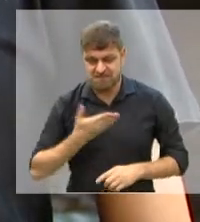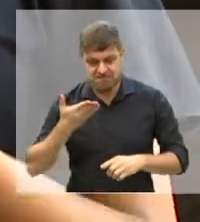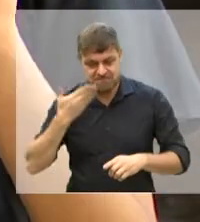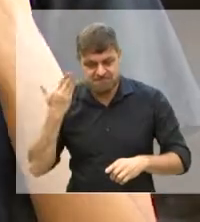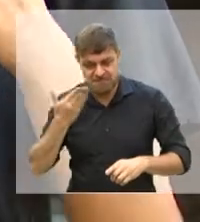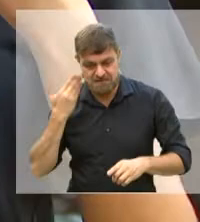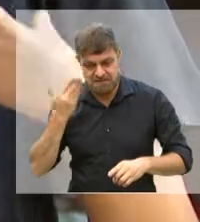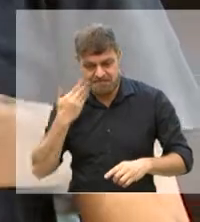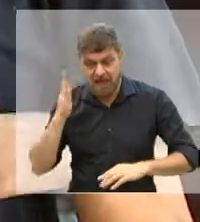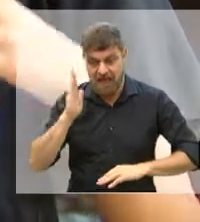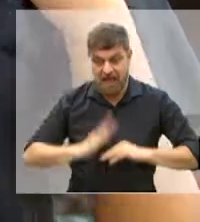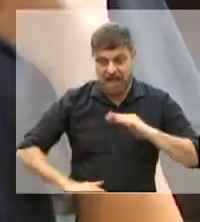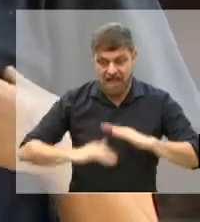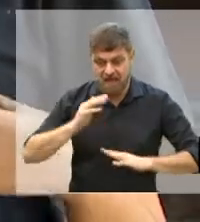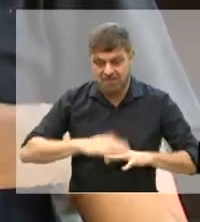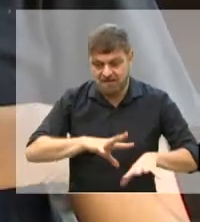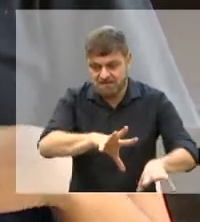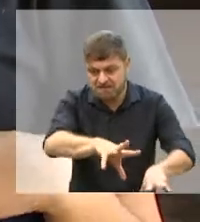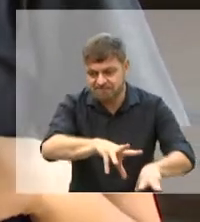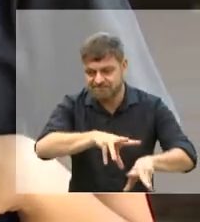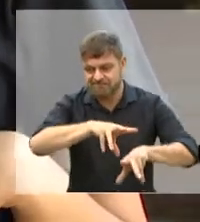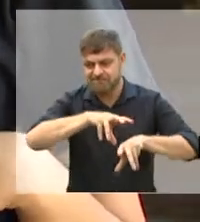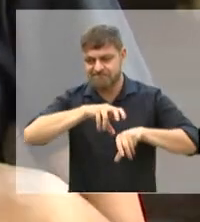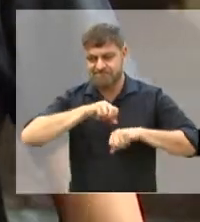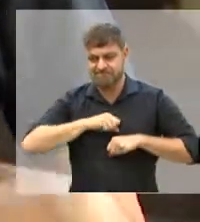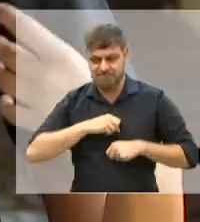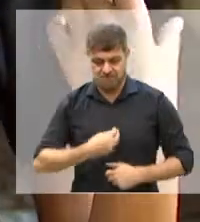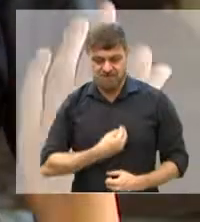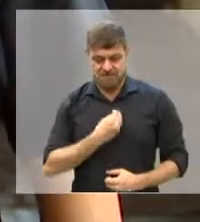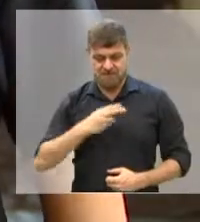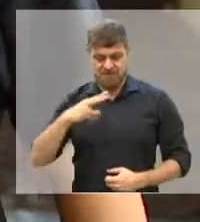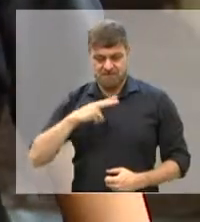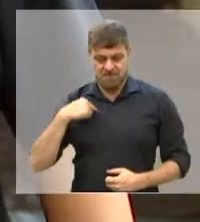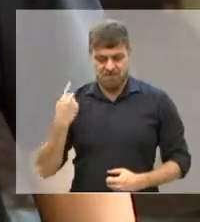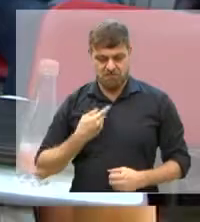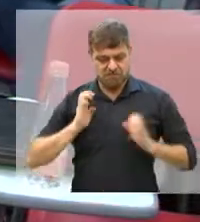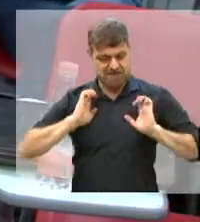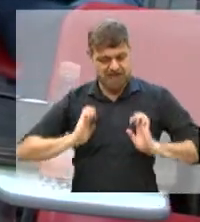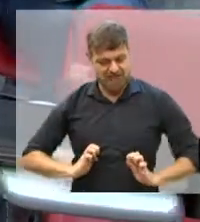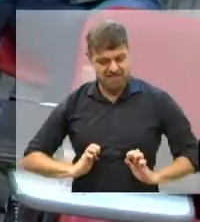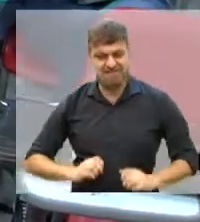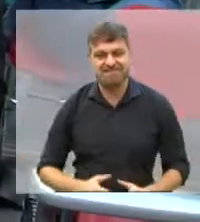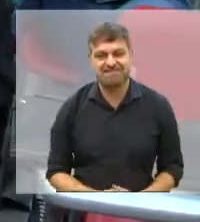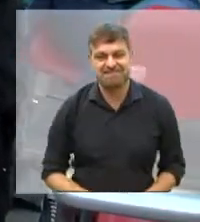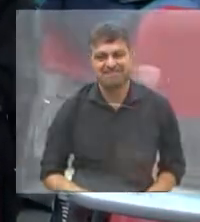a parte prática para a nossa vida mesmo, pessoal, e formar o nosso caráter também.